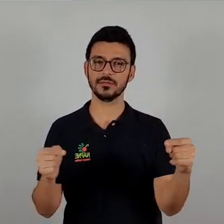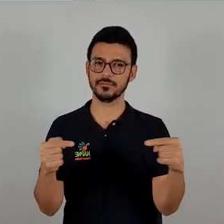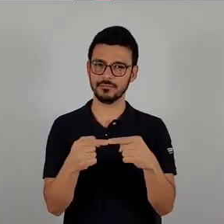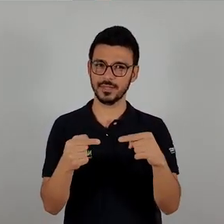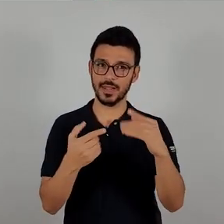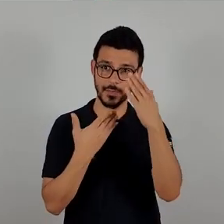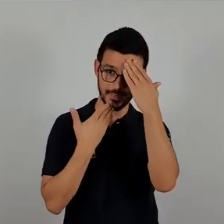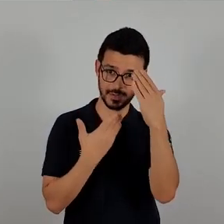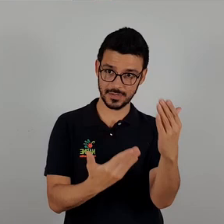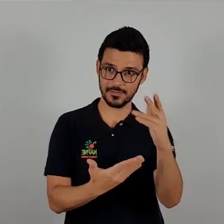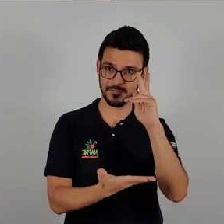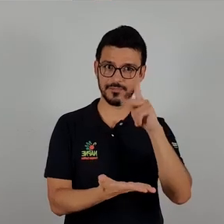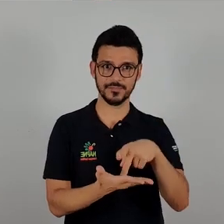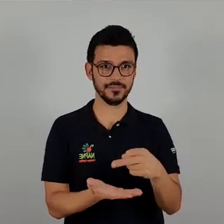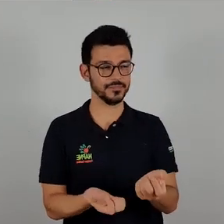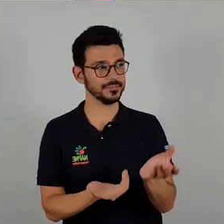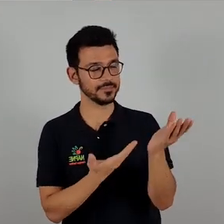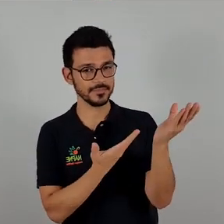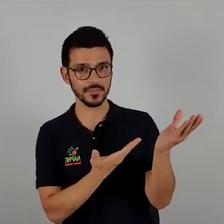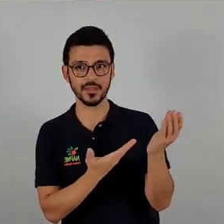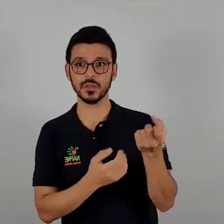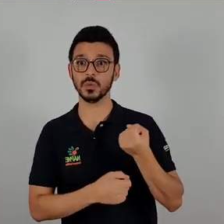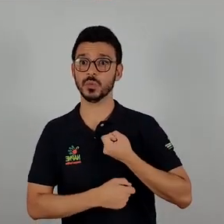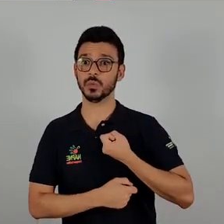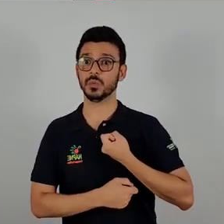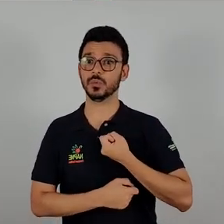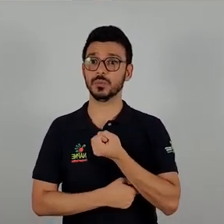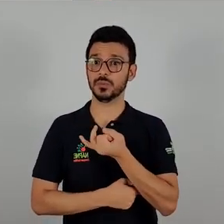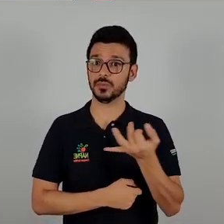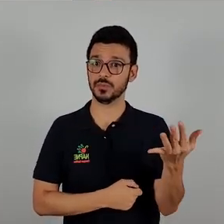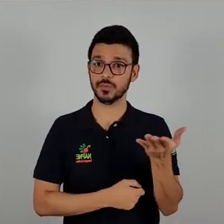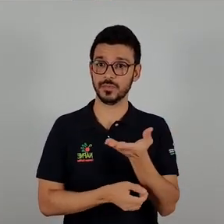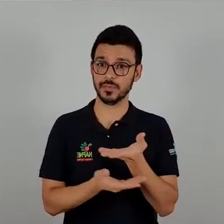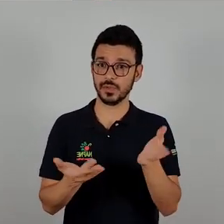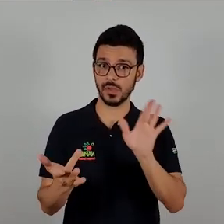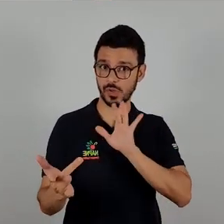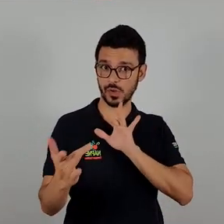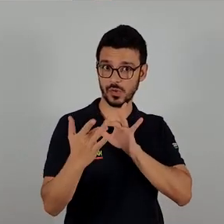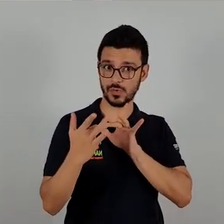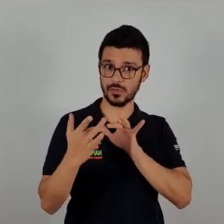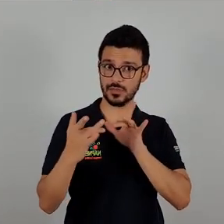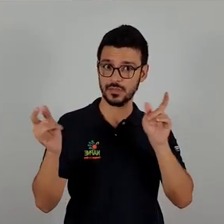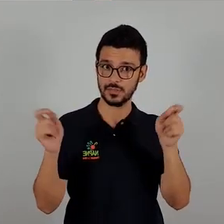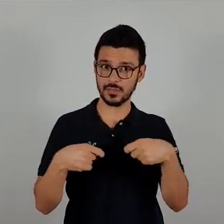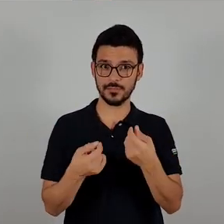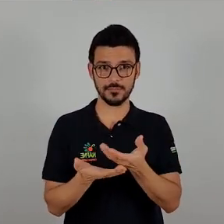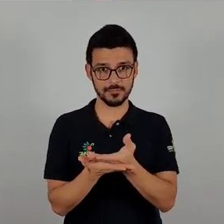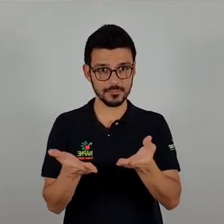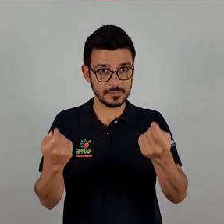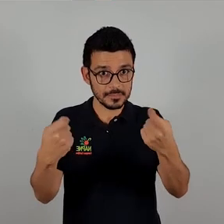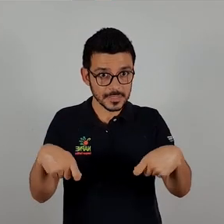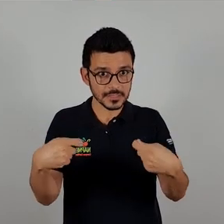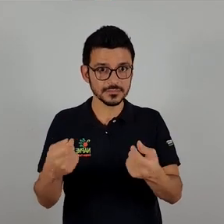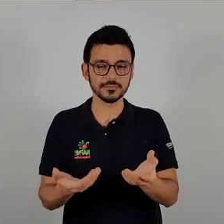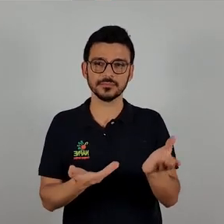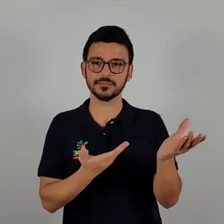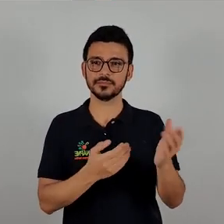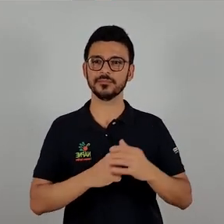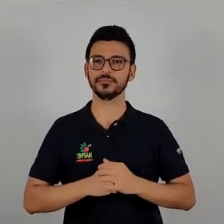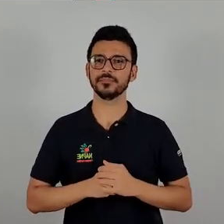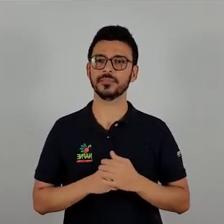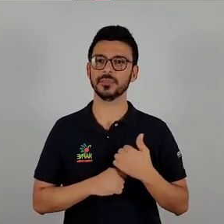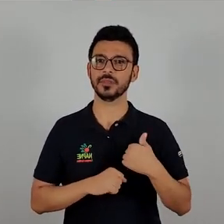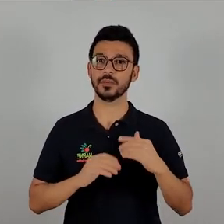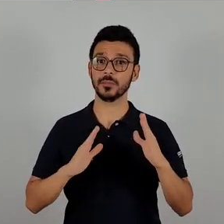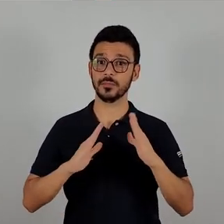Brasil e o mundo. Hoje mesmo fiz uma consulta para Dinamarca, tá? Online facilitou bastante para a gente.